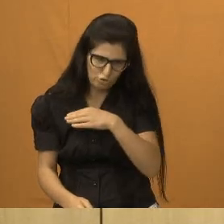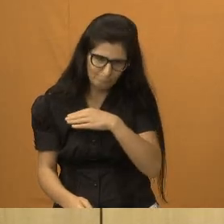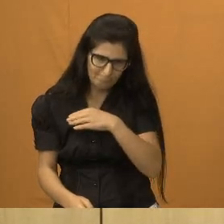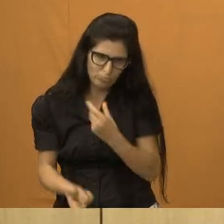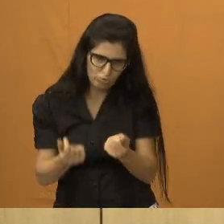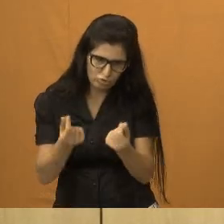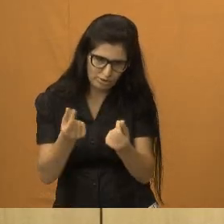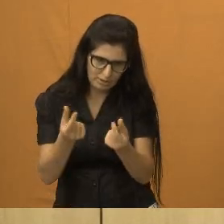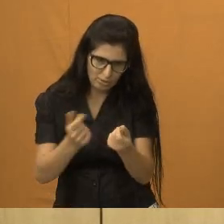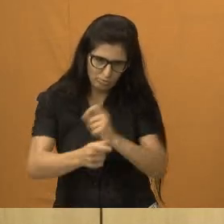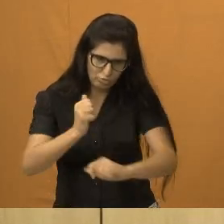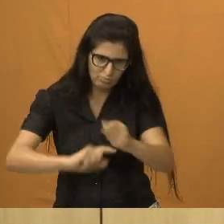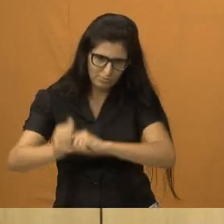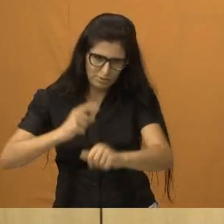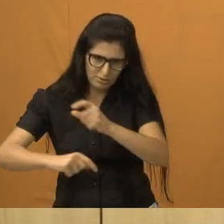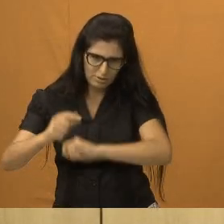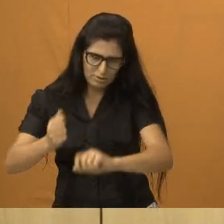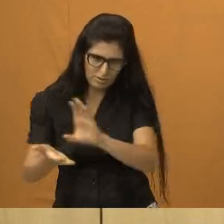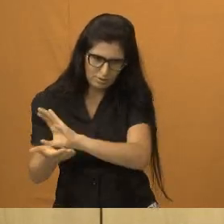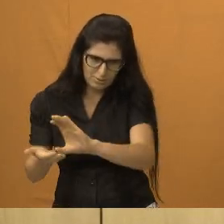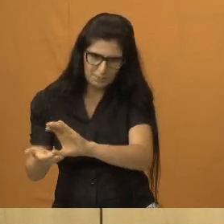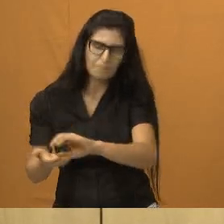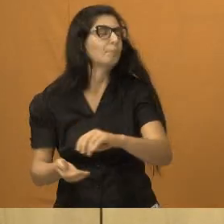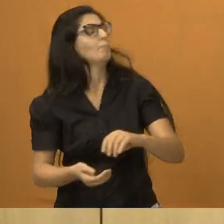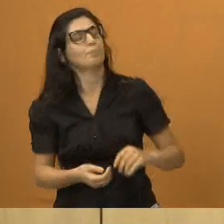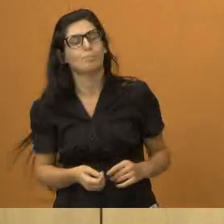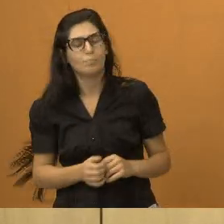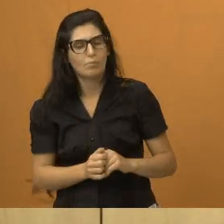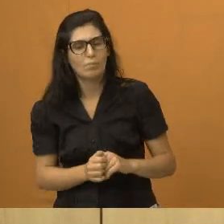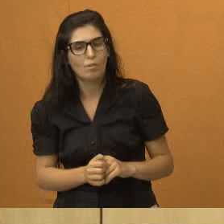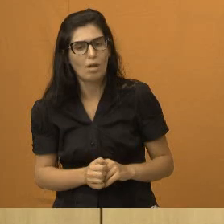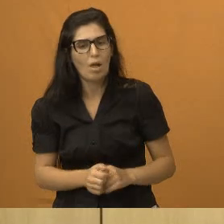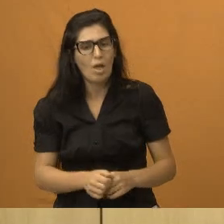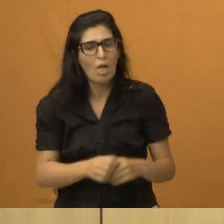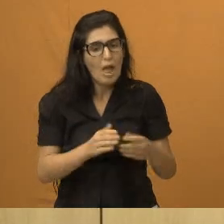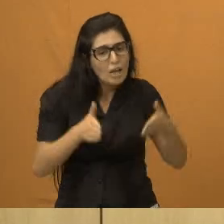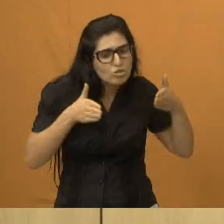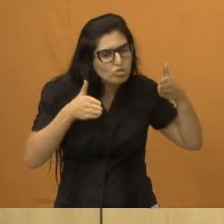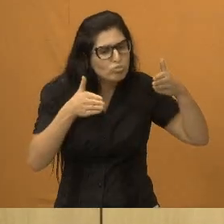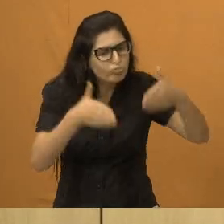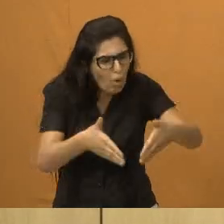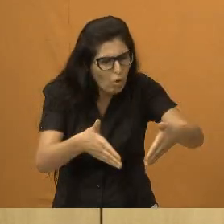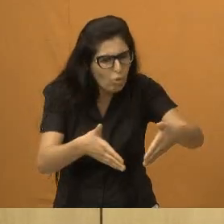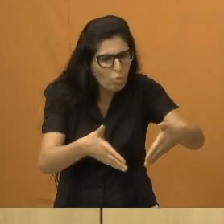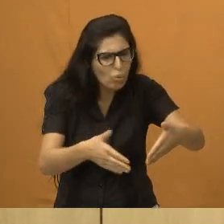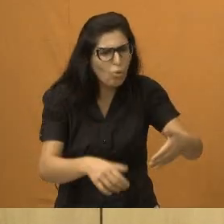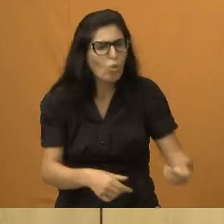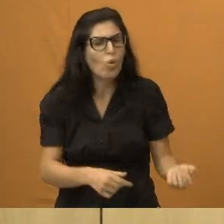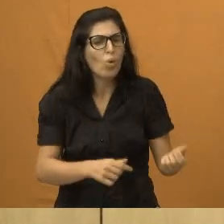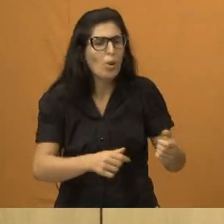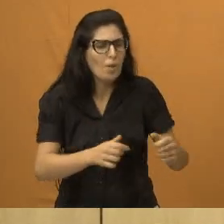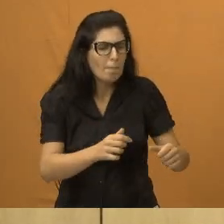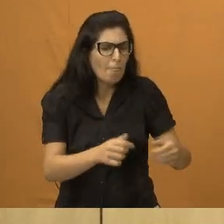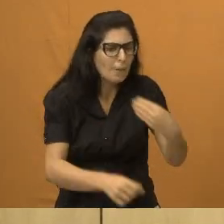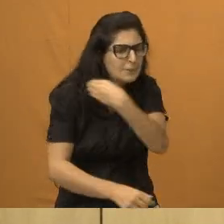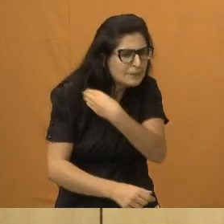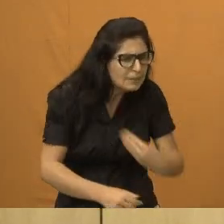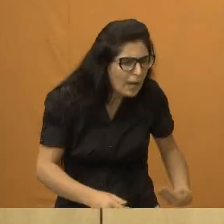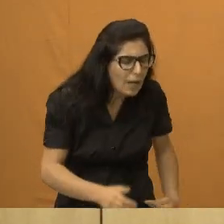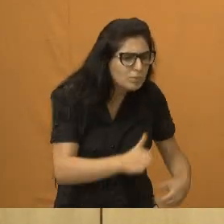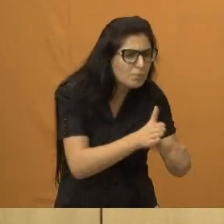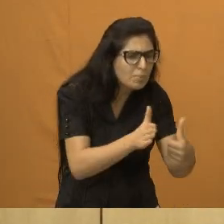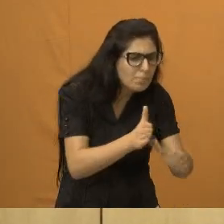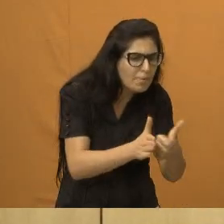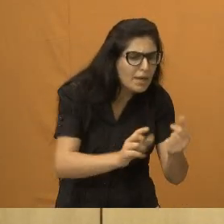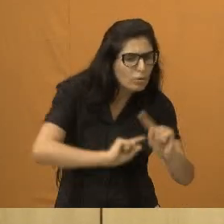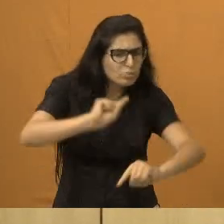automático essa devolutiva para o cofre do município ou vai para o cofre do Estado e depois o Estado faz